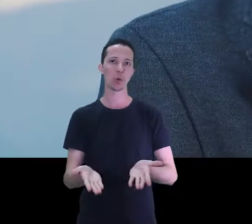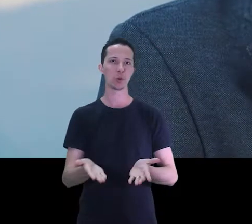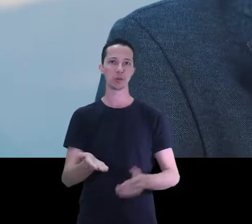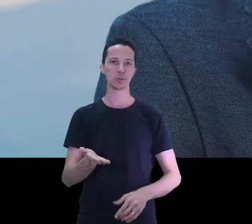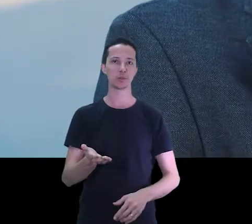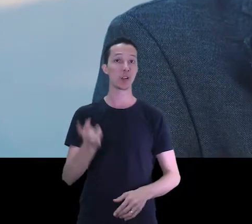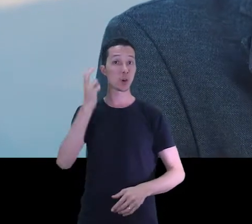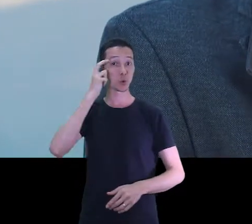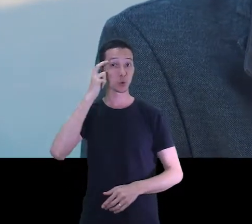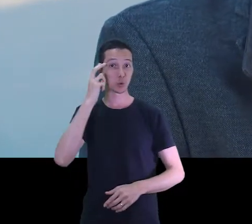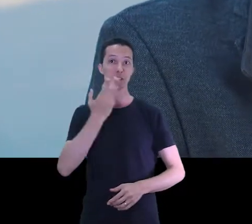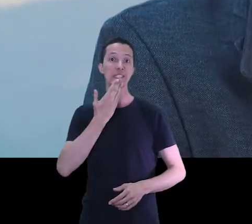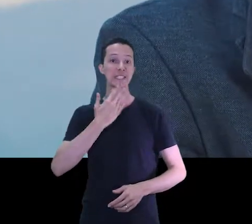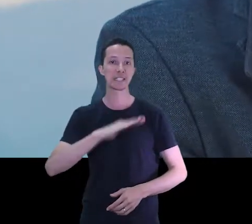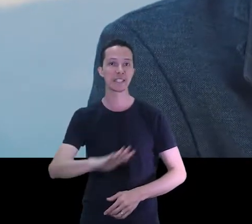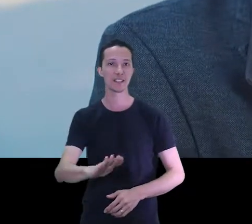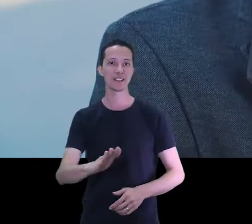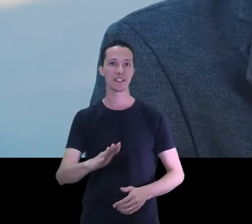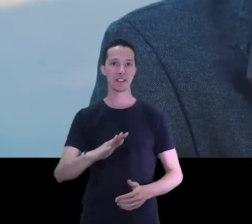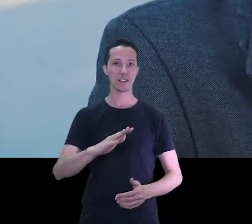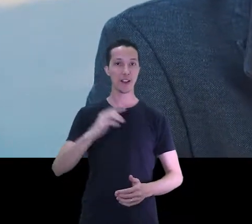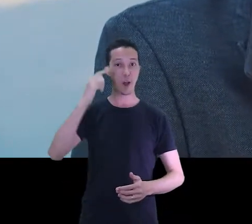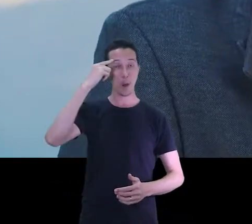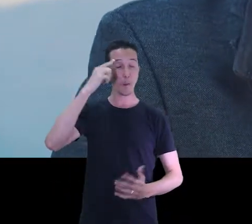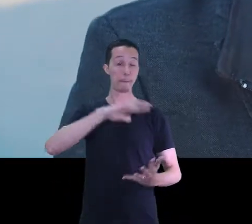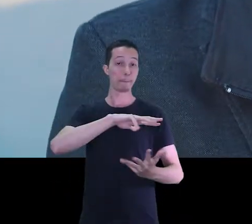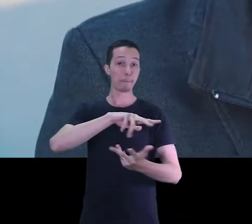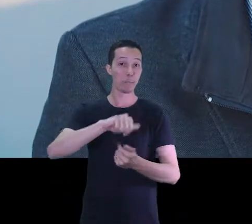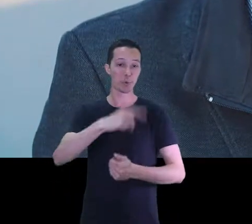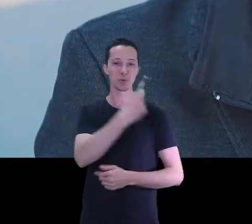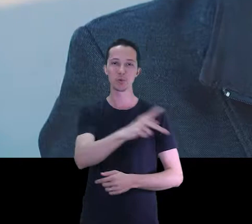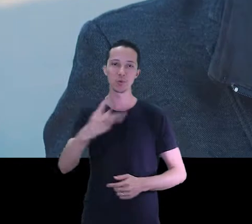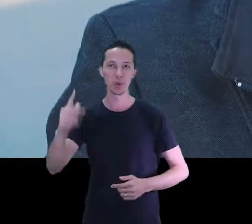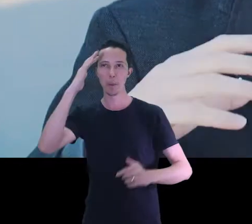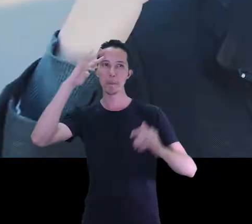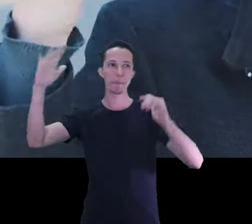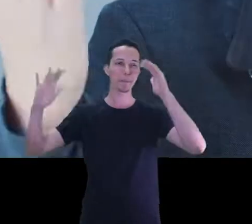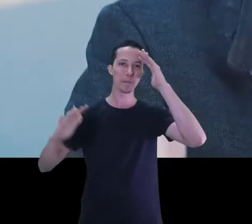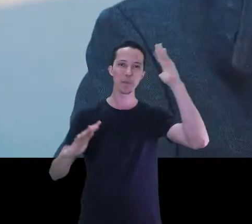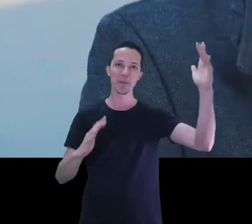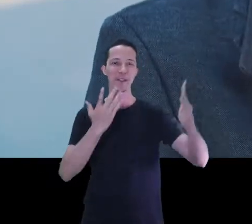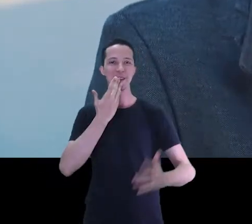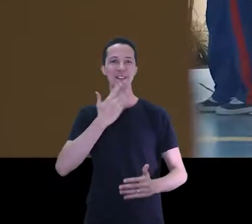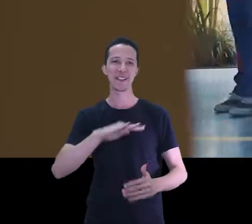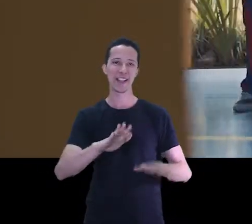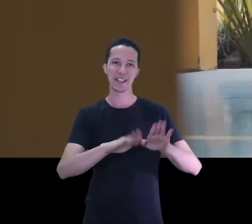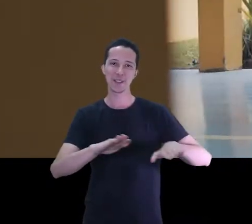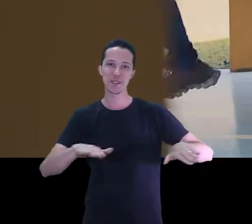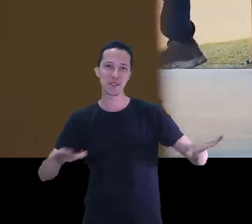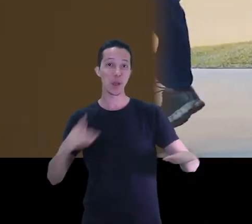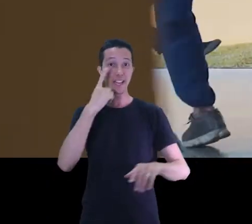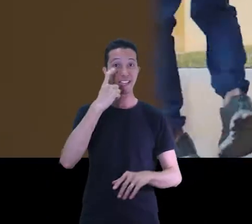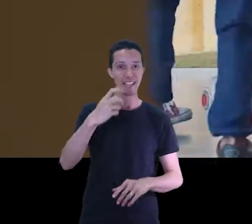desconexão disso com as culturas da infância, com o mundo simbólico da criança, com o mundo dos personagens, com